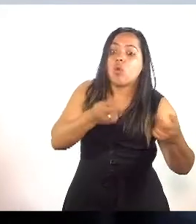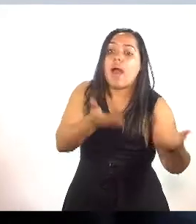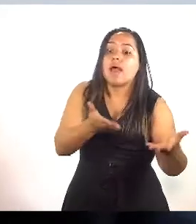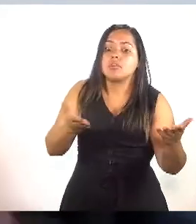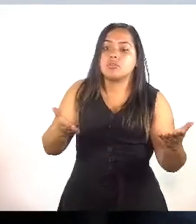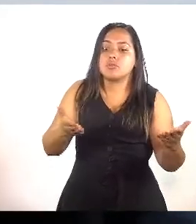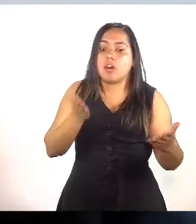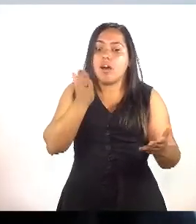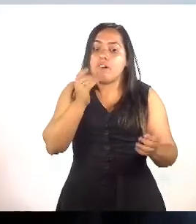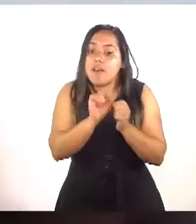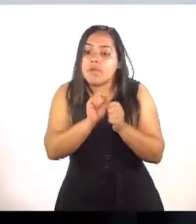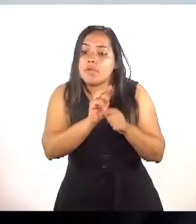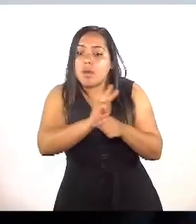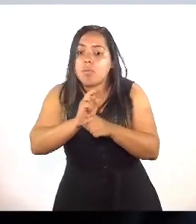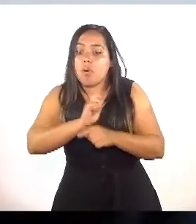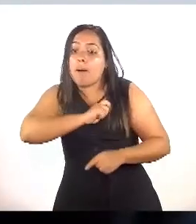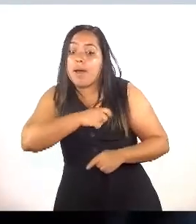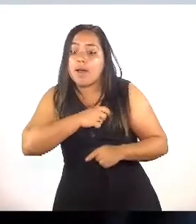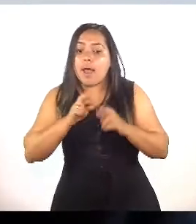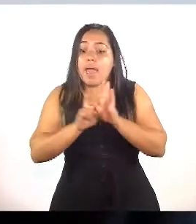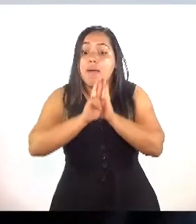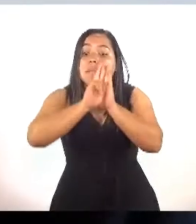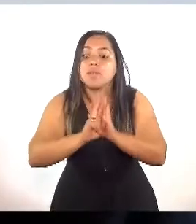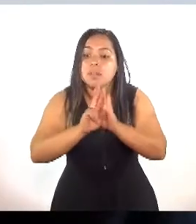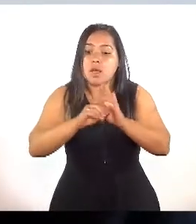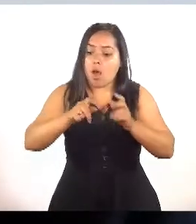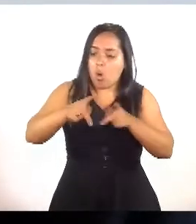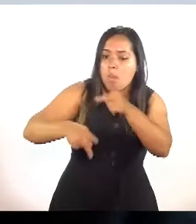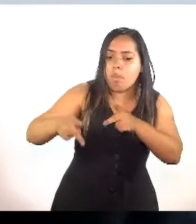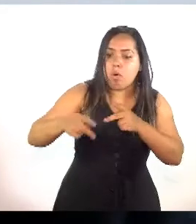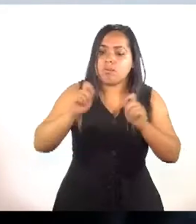a fiscalização, representar o povo e dar as opiniões